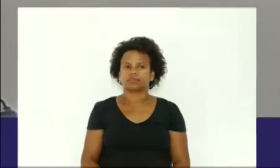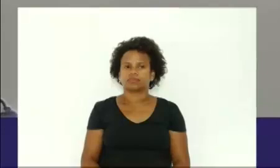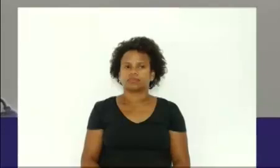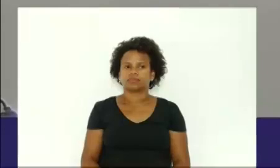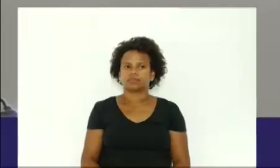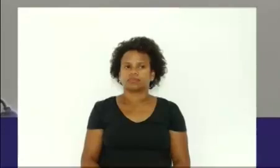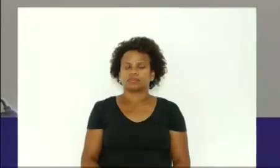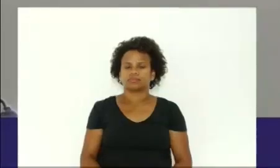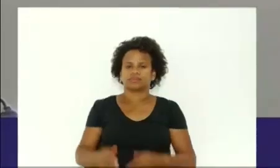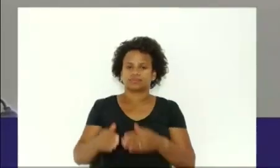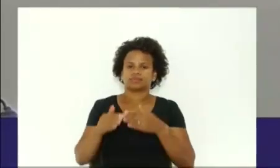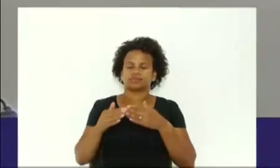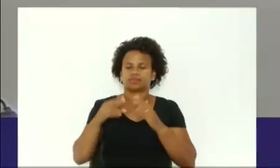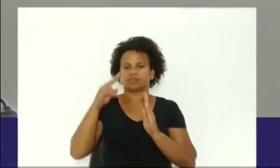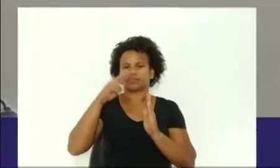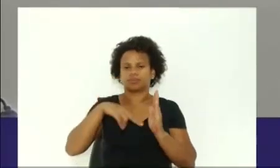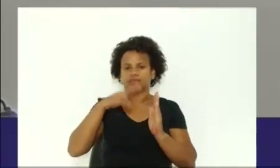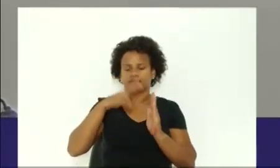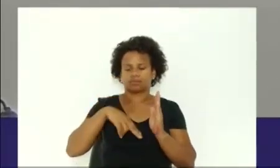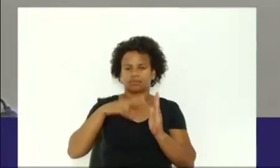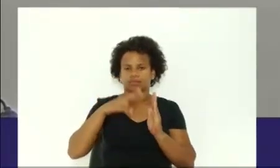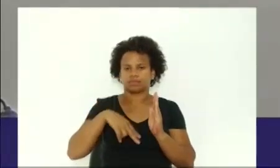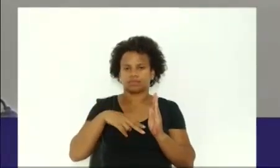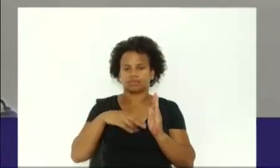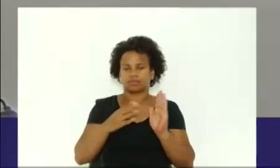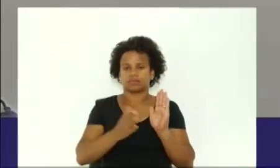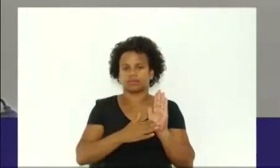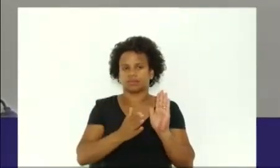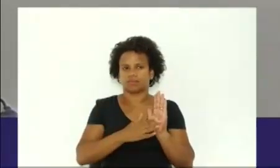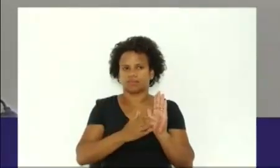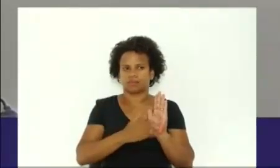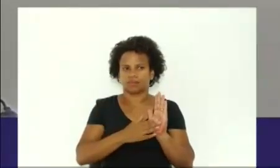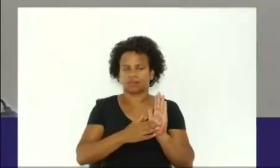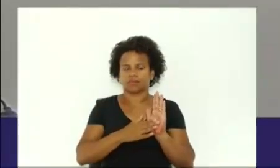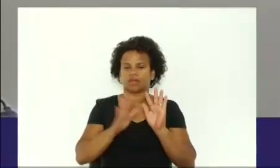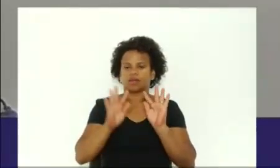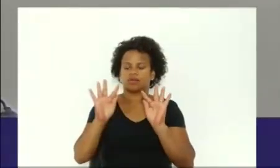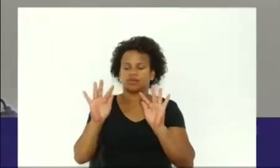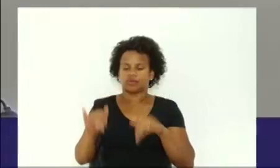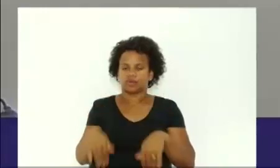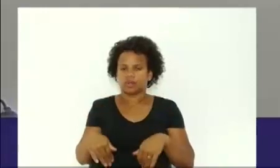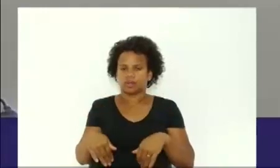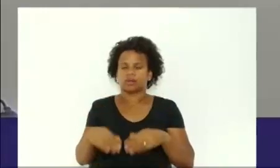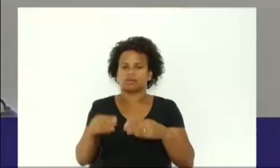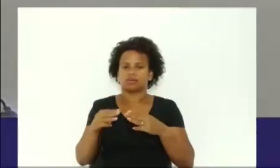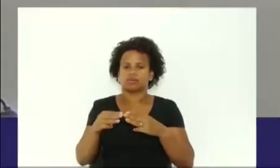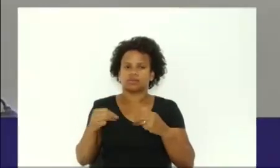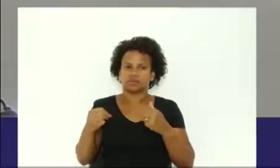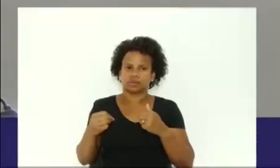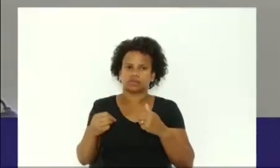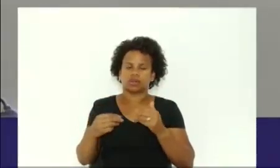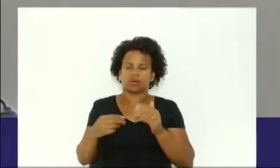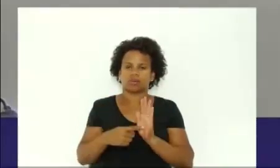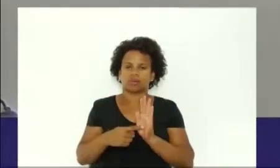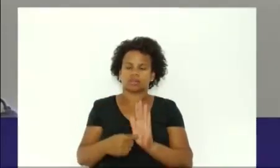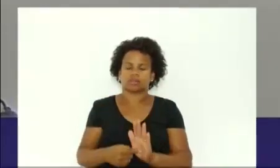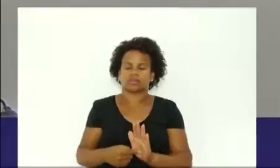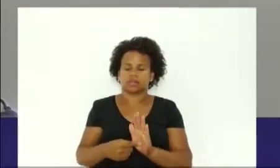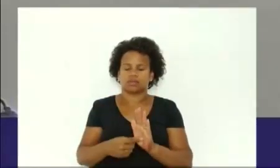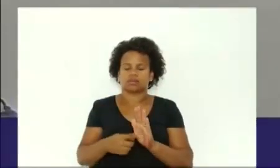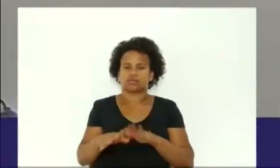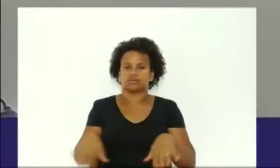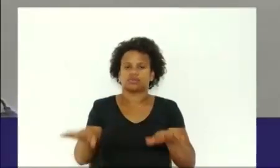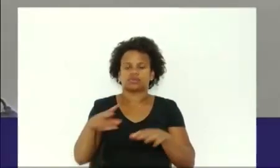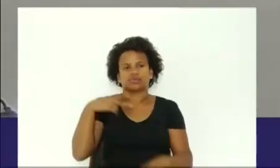Solicito a leitura das proposição final das moções apresentadas pelos senhores